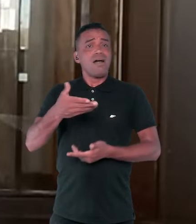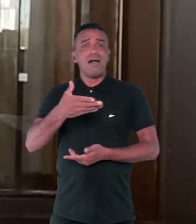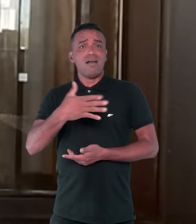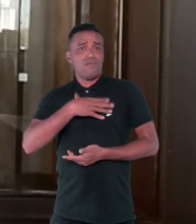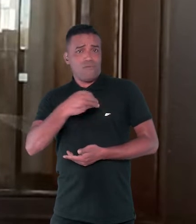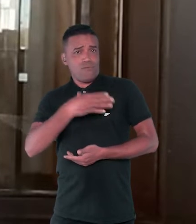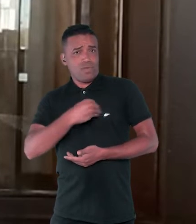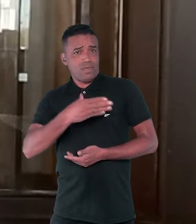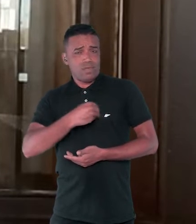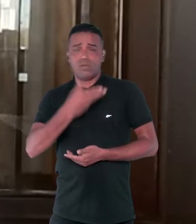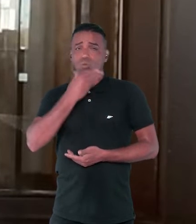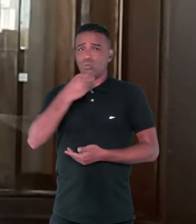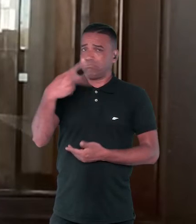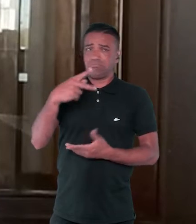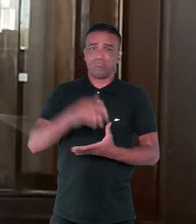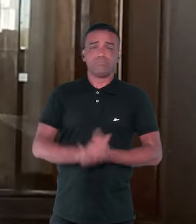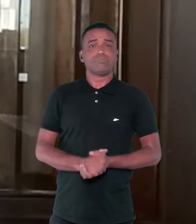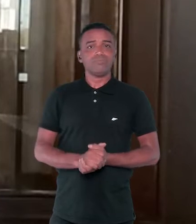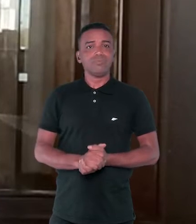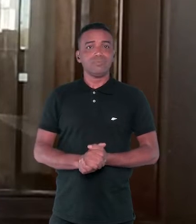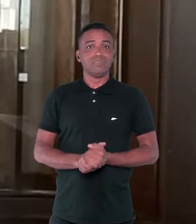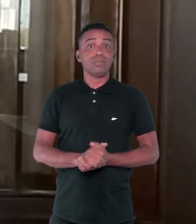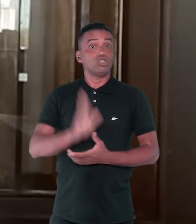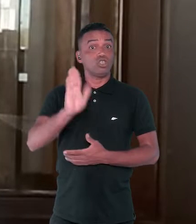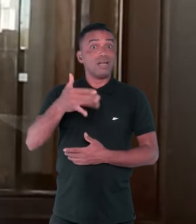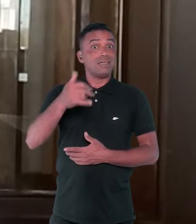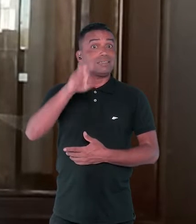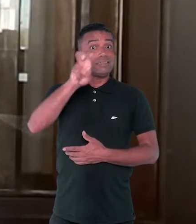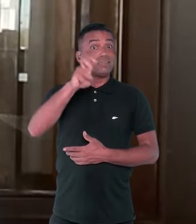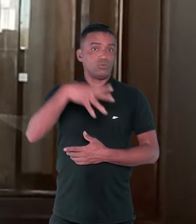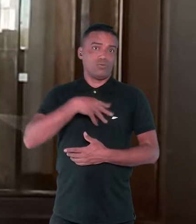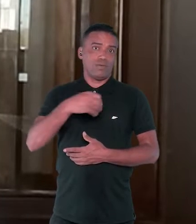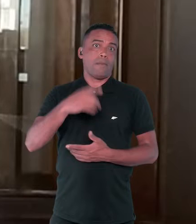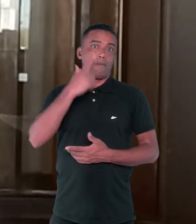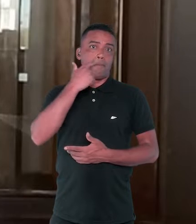muitos meninos e tal. À época éramos 5 já. Então,